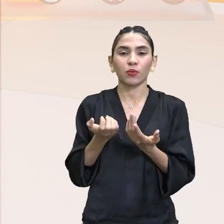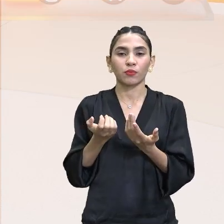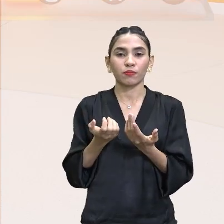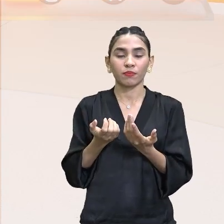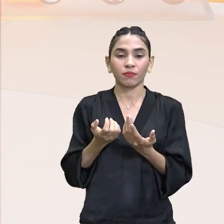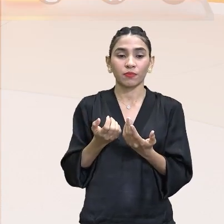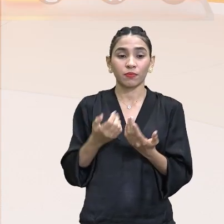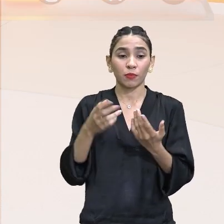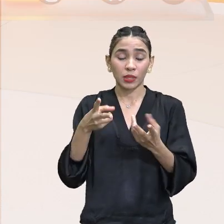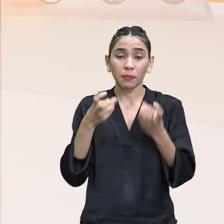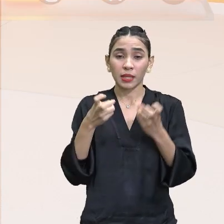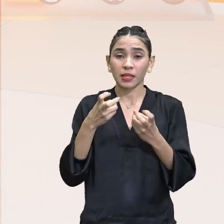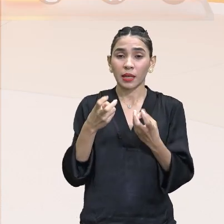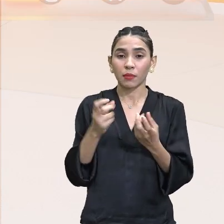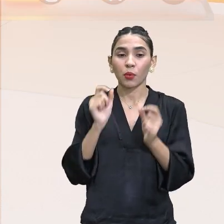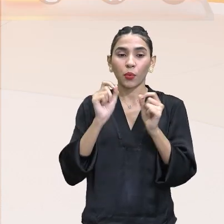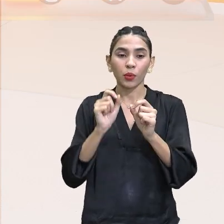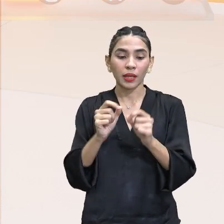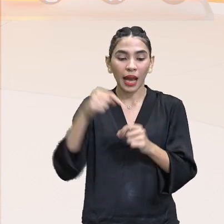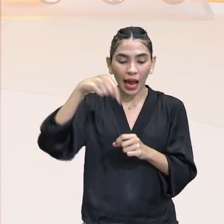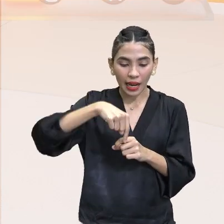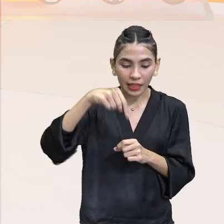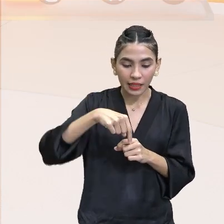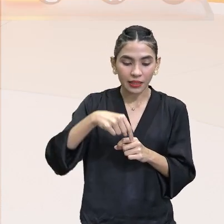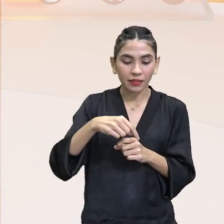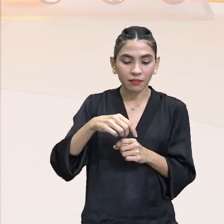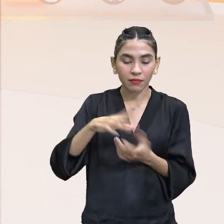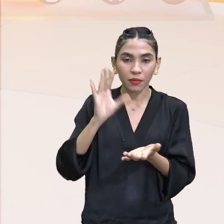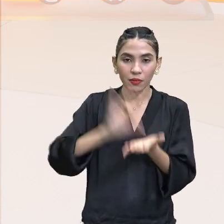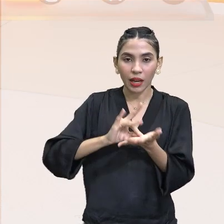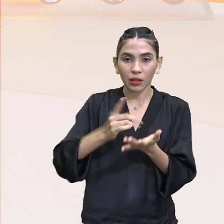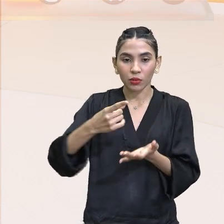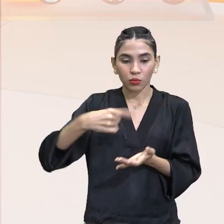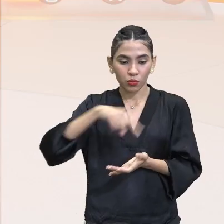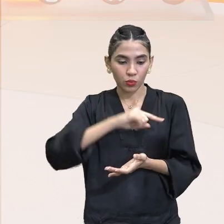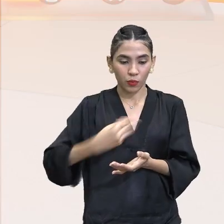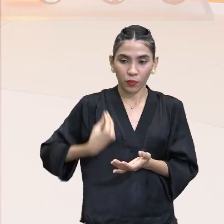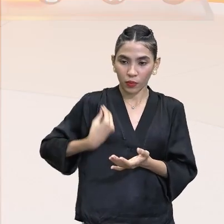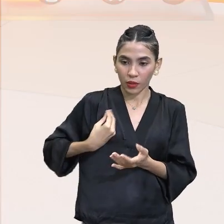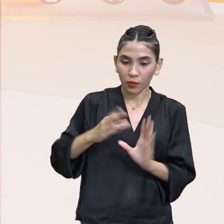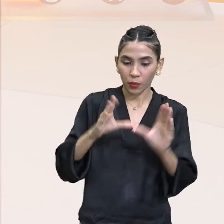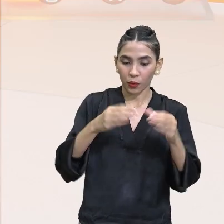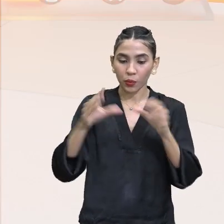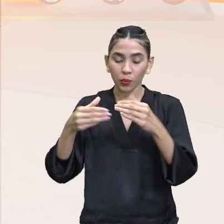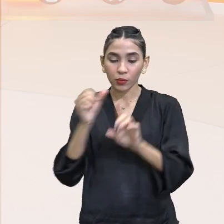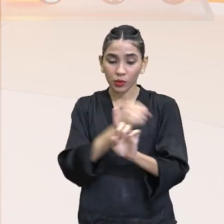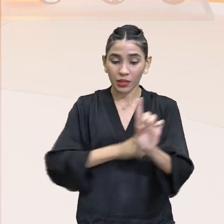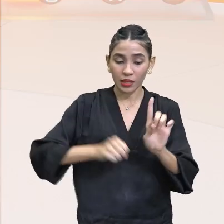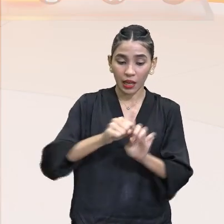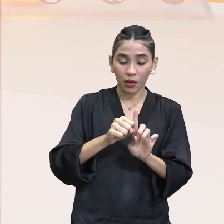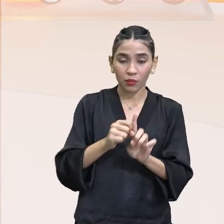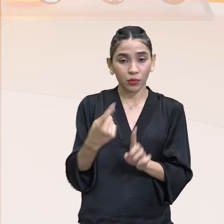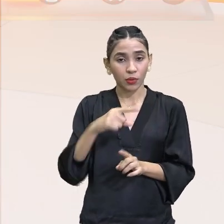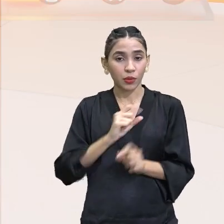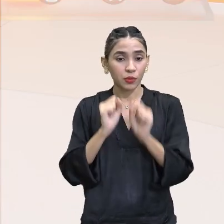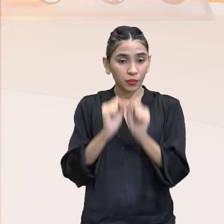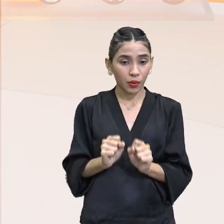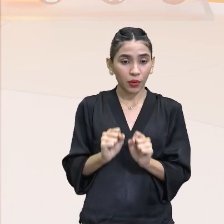em geral, né? O que será que tem na nossa realidade, nos nossos grupos sociais aqui, que a gente